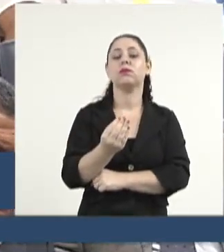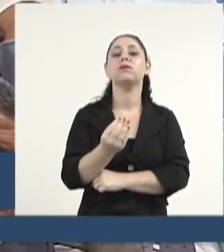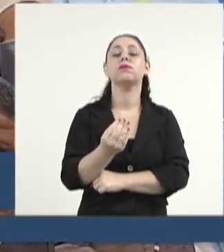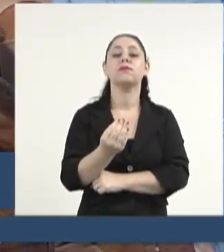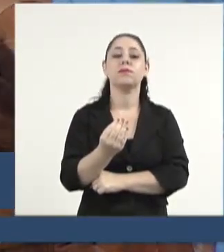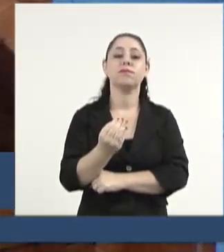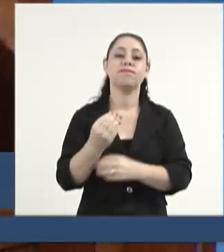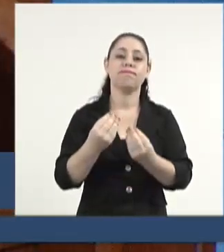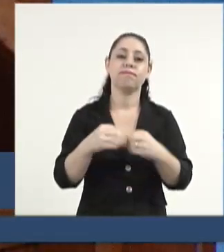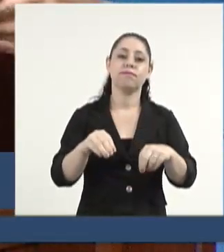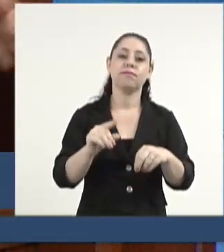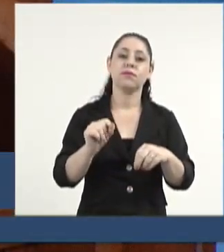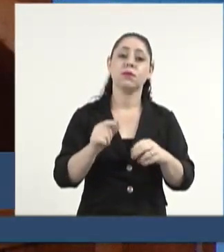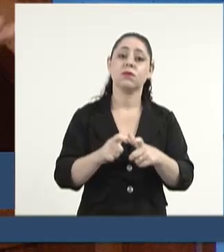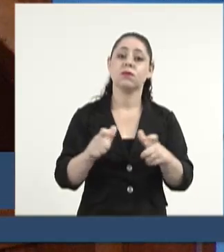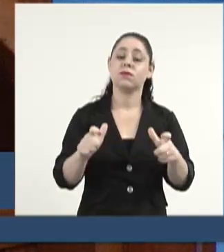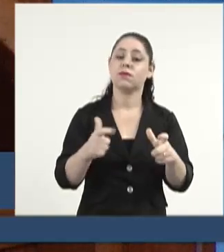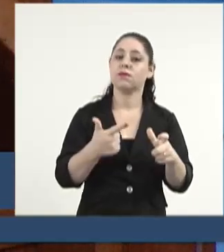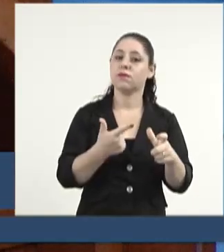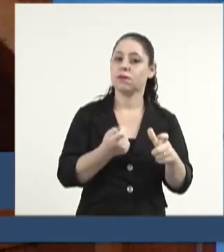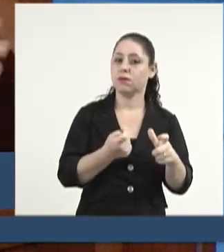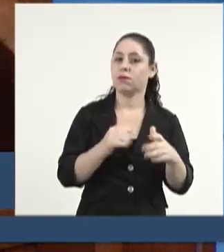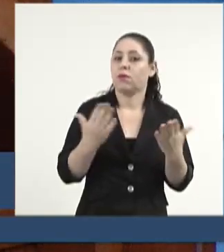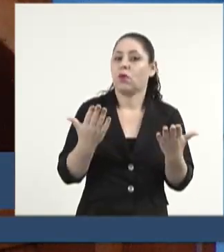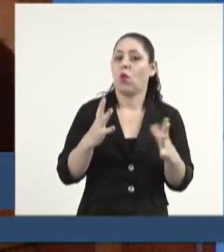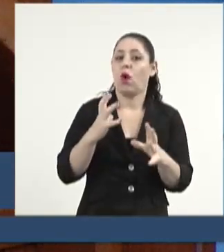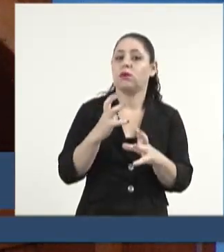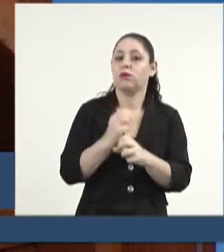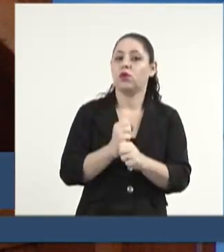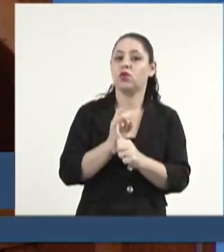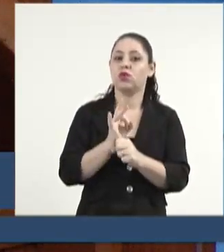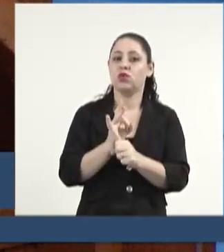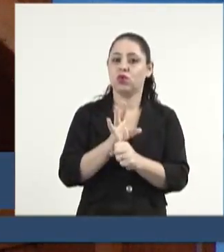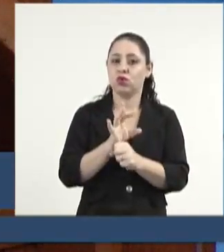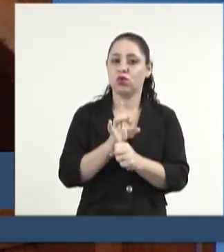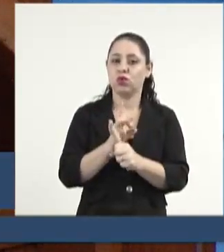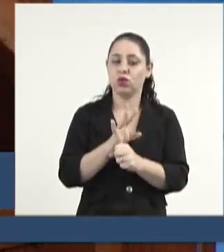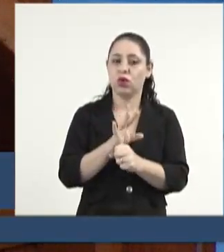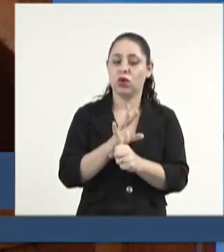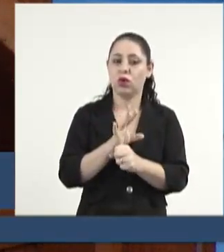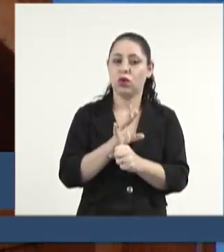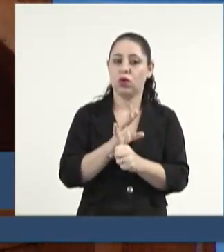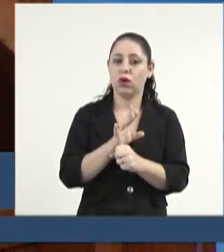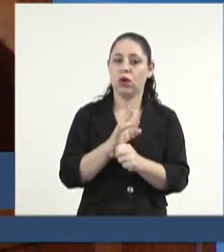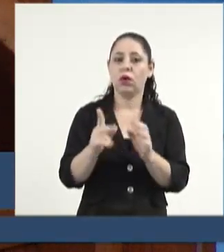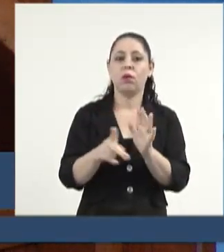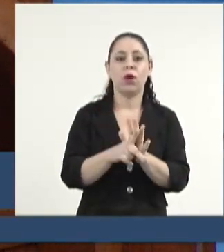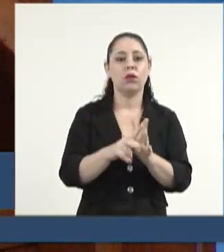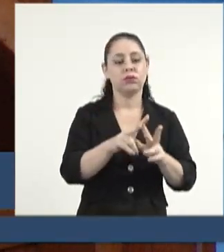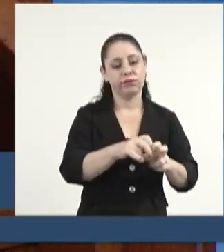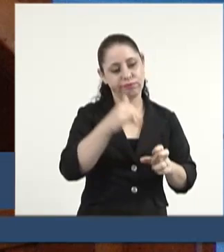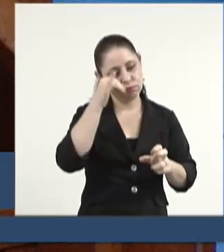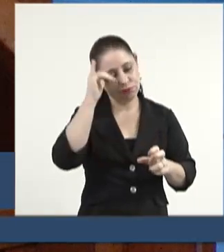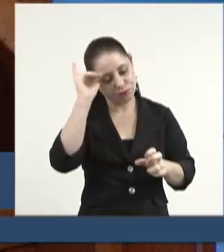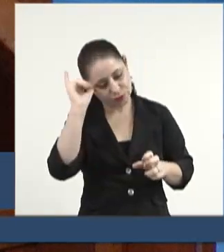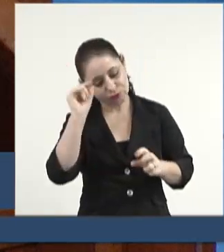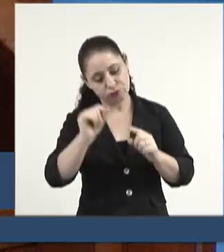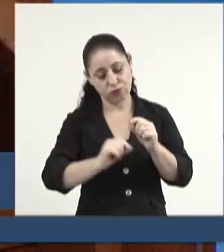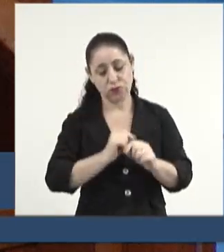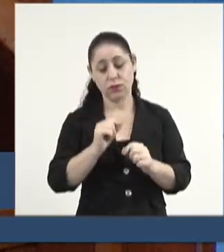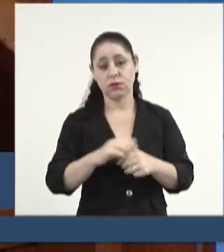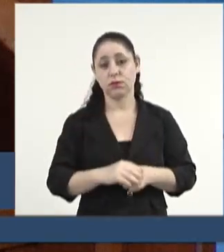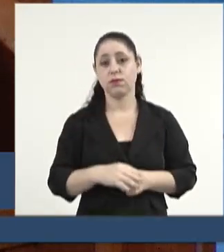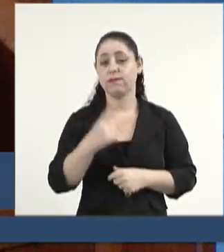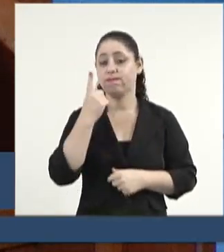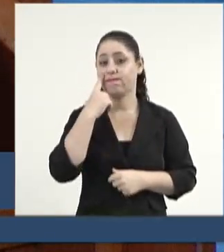O prejuízo é mais de 20 quando você soma só o soja e a atividade pecuária. Então, você vê